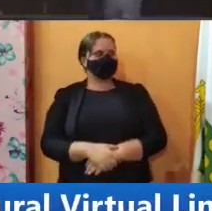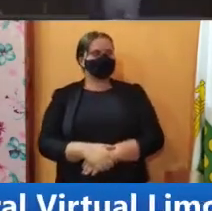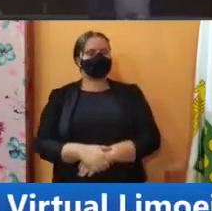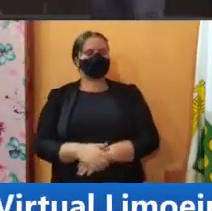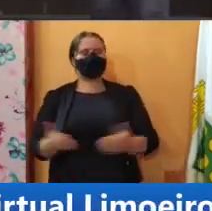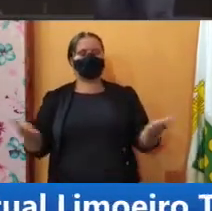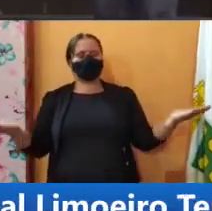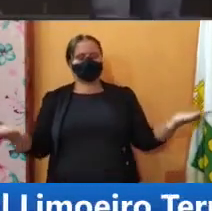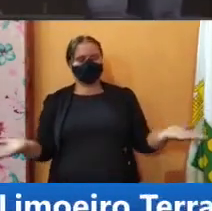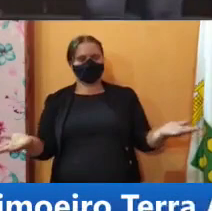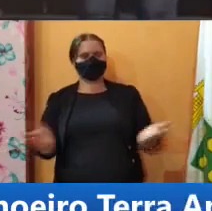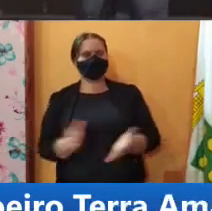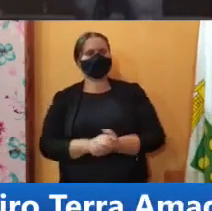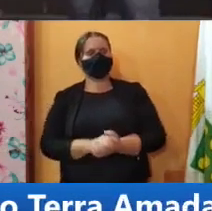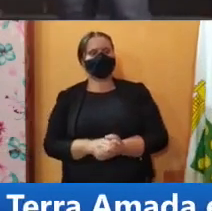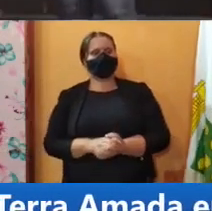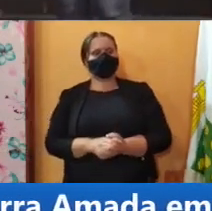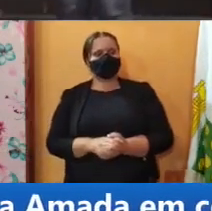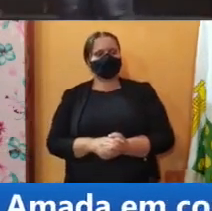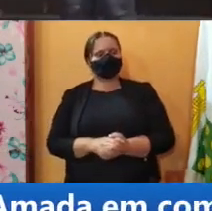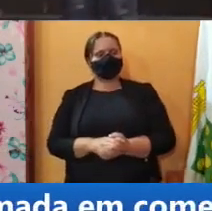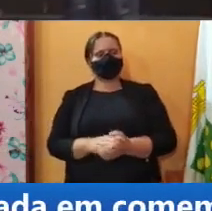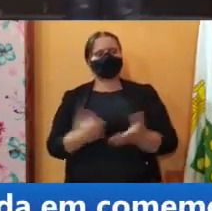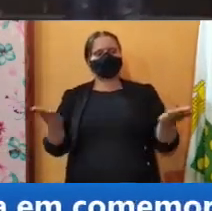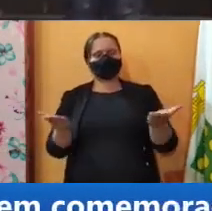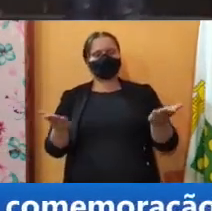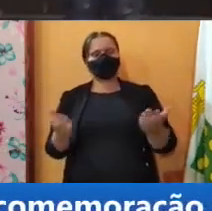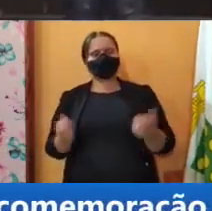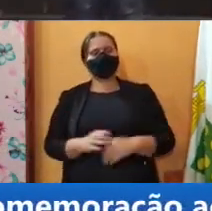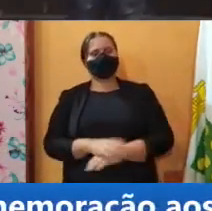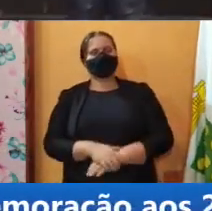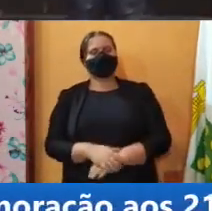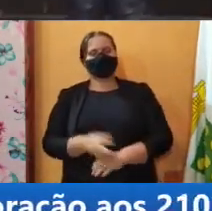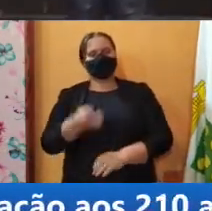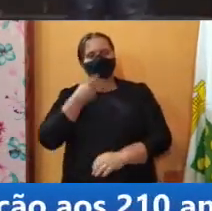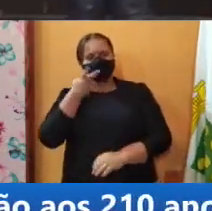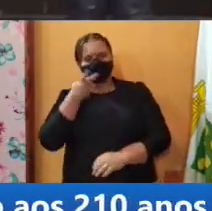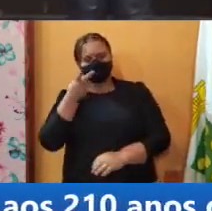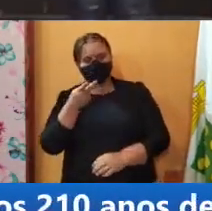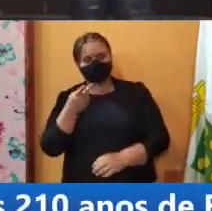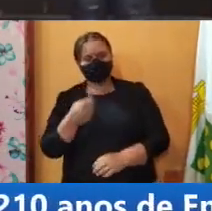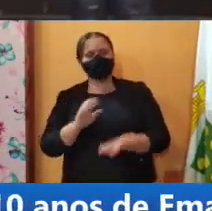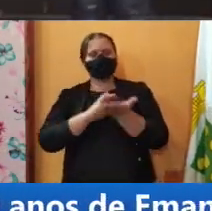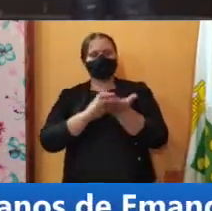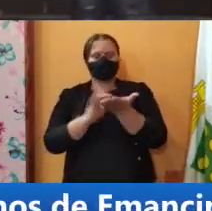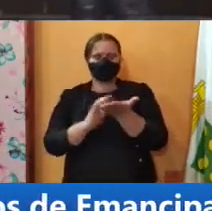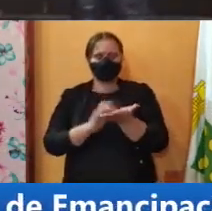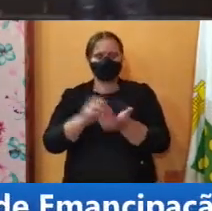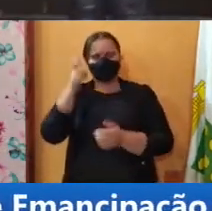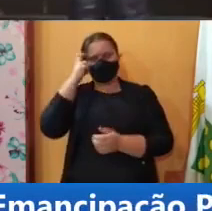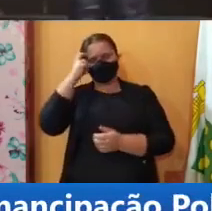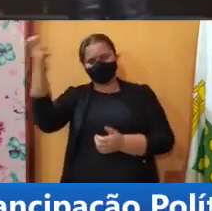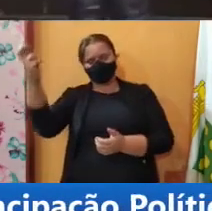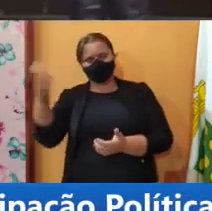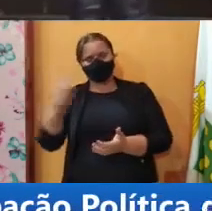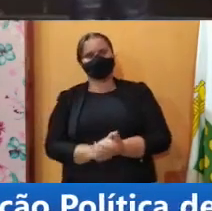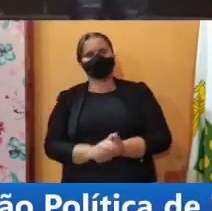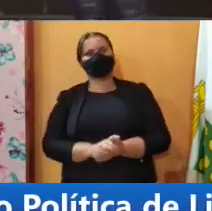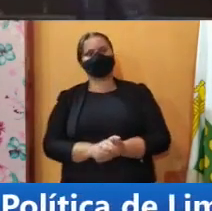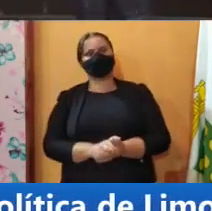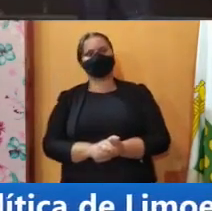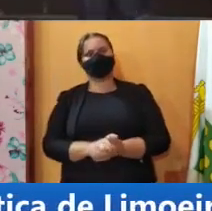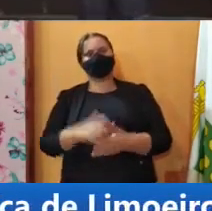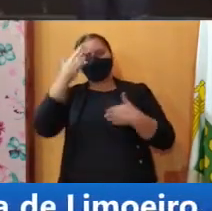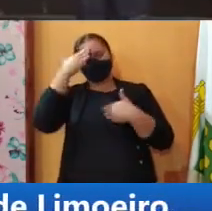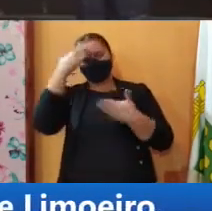Bom, Plínio recebe a sua homenagem. Nós passamos a palavra à secretária Dolores Carmen para